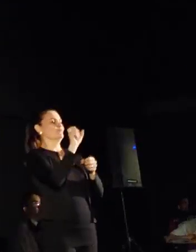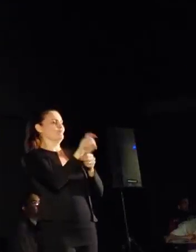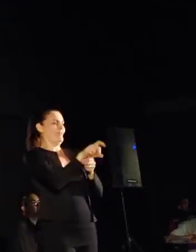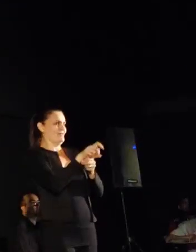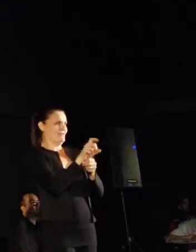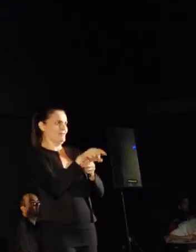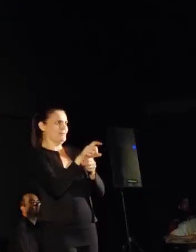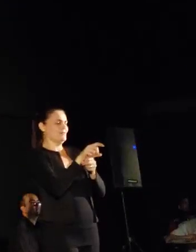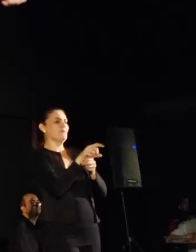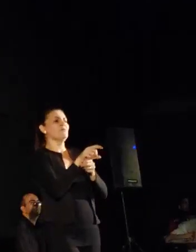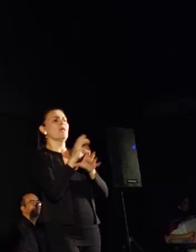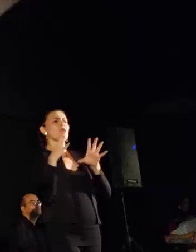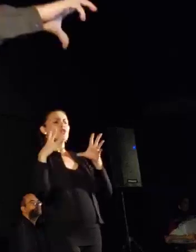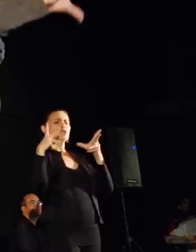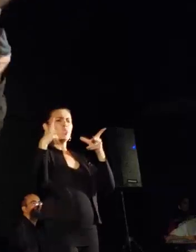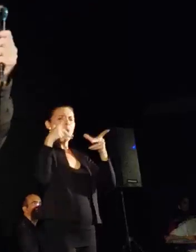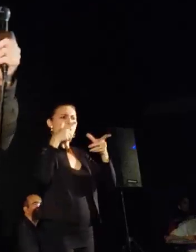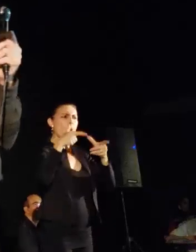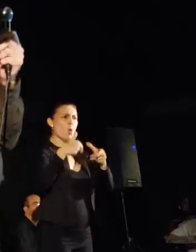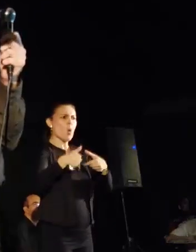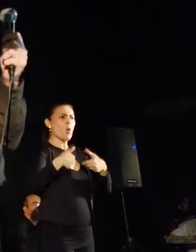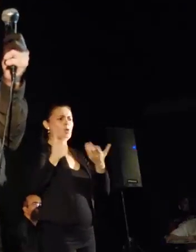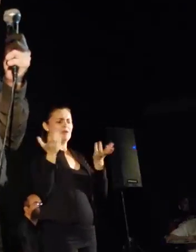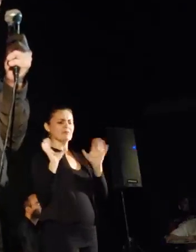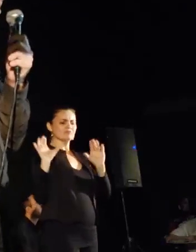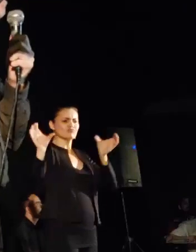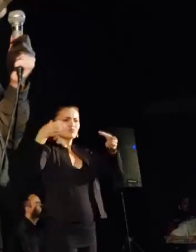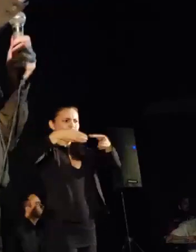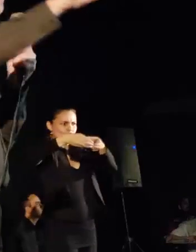estava lá, Siemens, todos estavam lá,